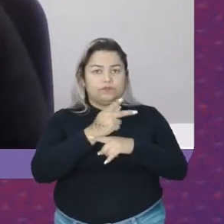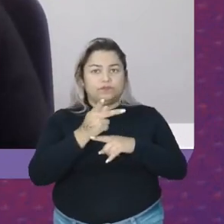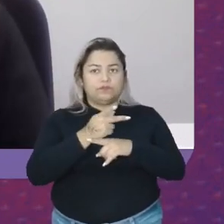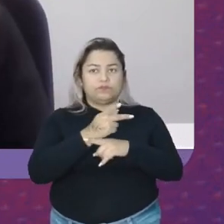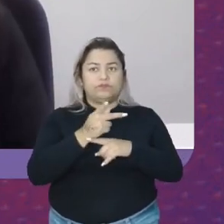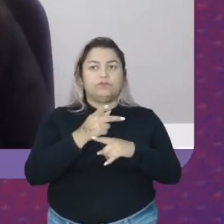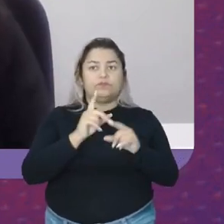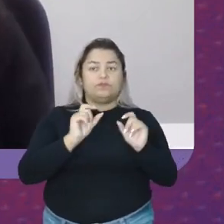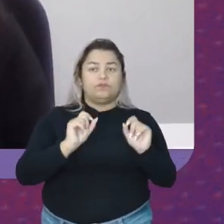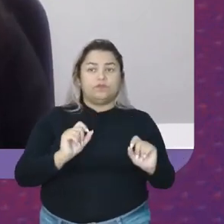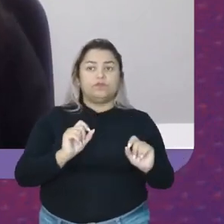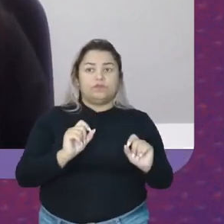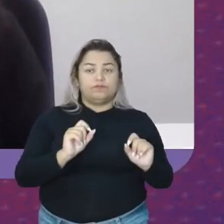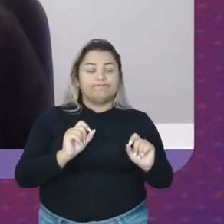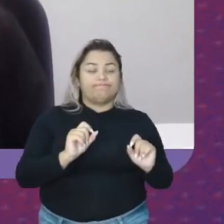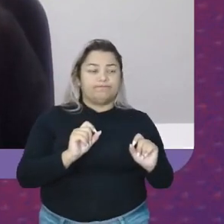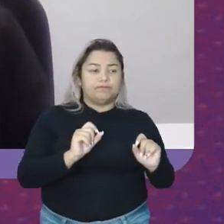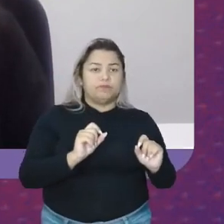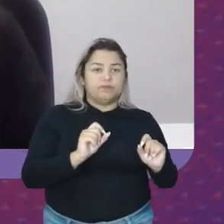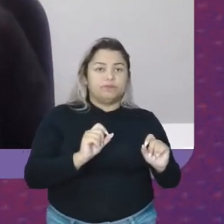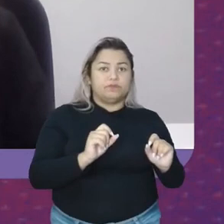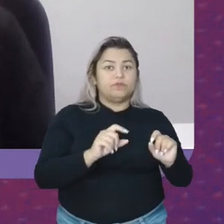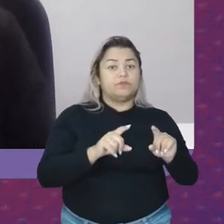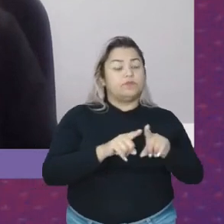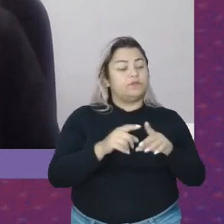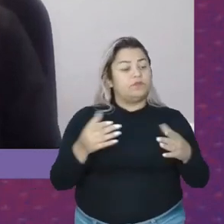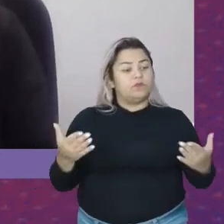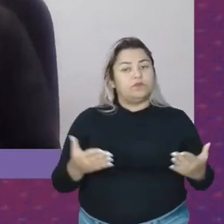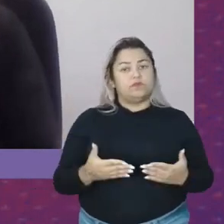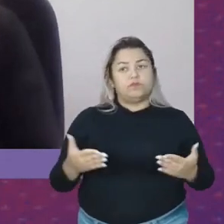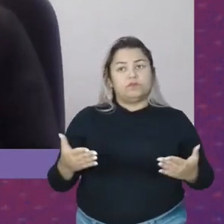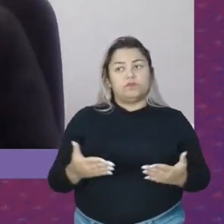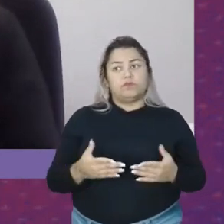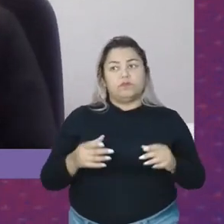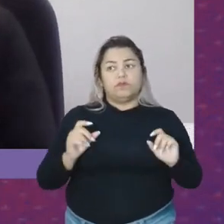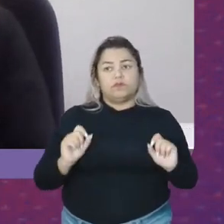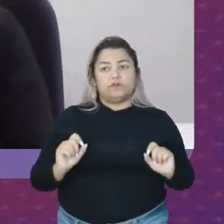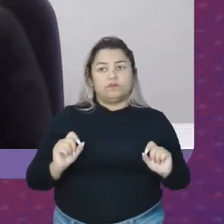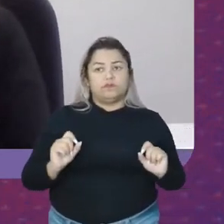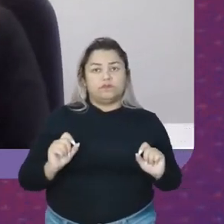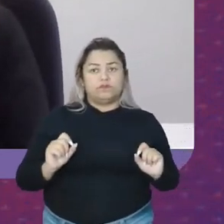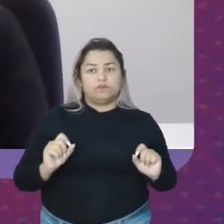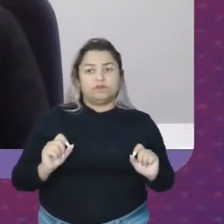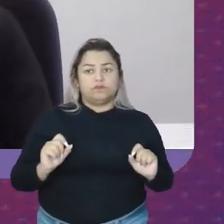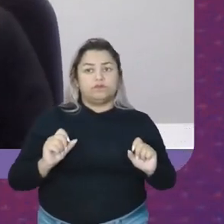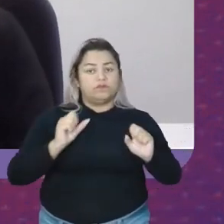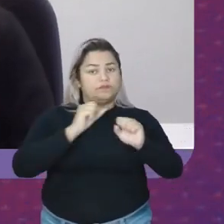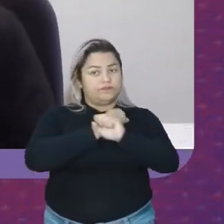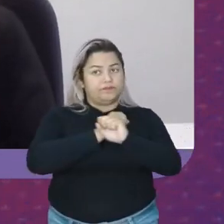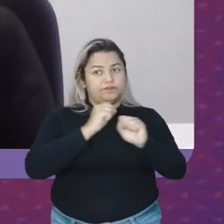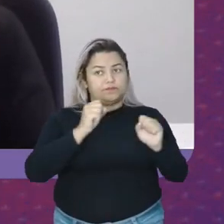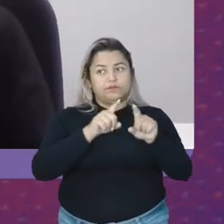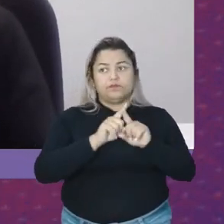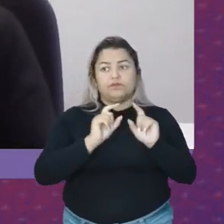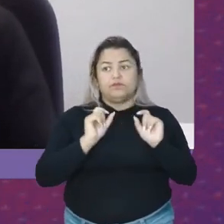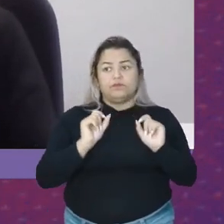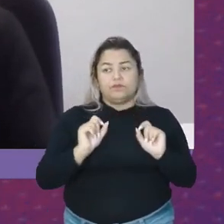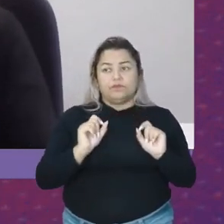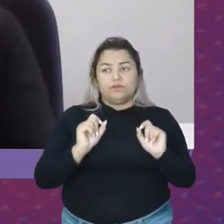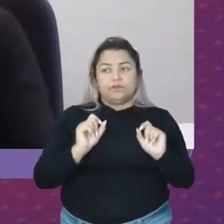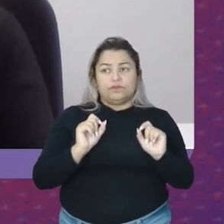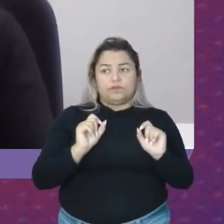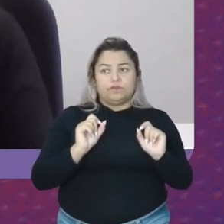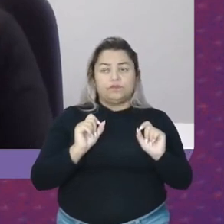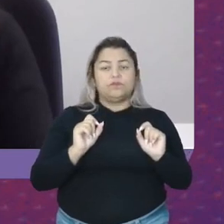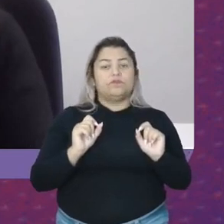gente, mostrando, né, Carmen, que agora vai falar, essa possibilidade,